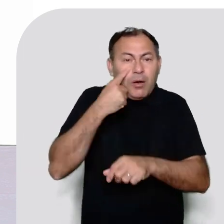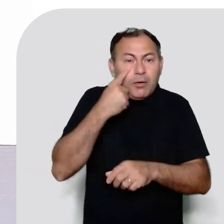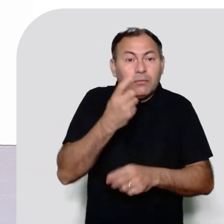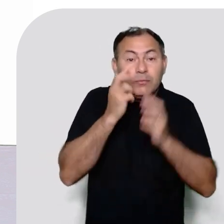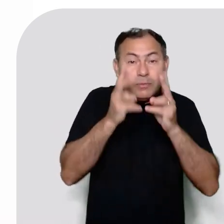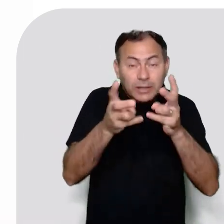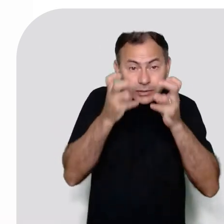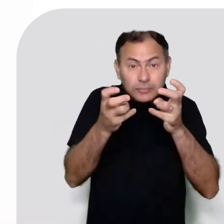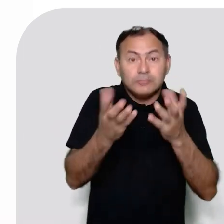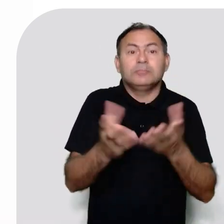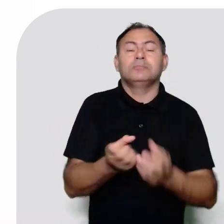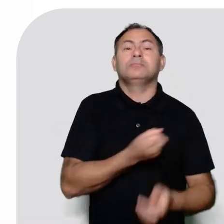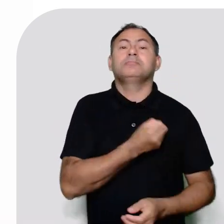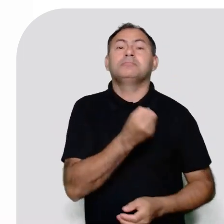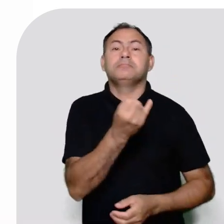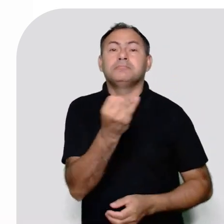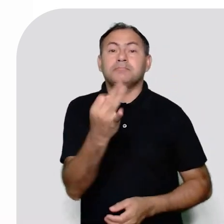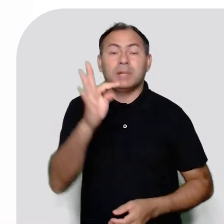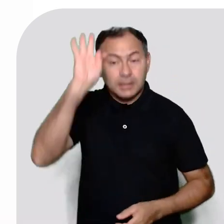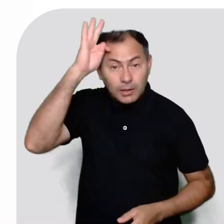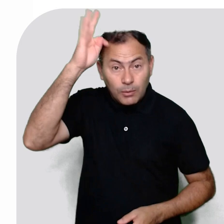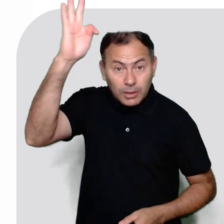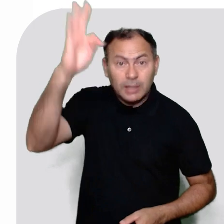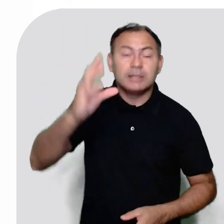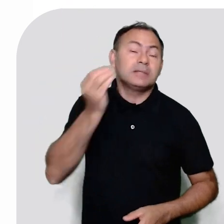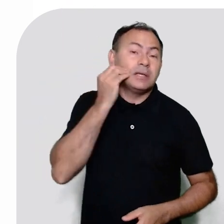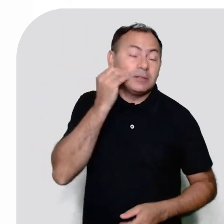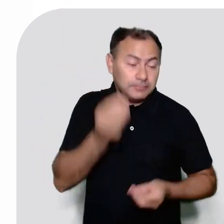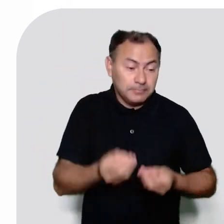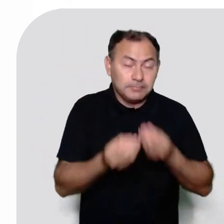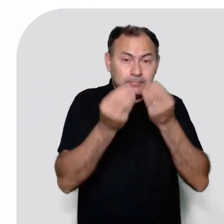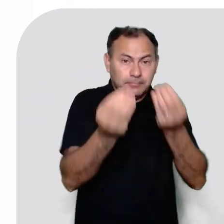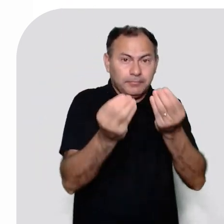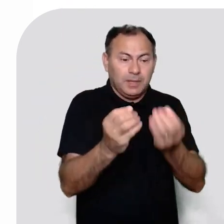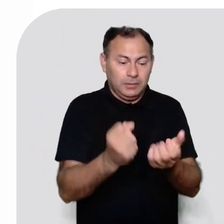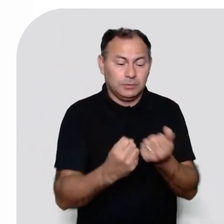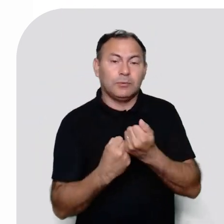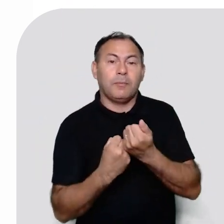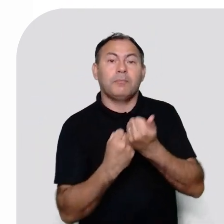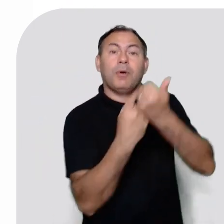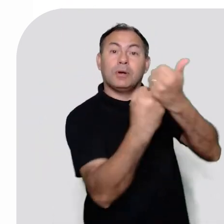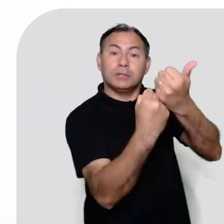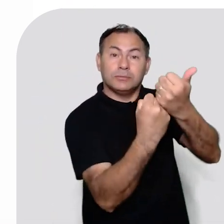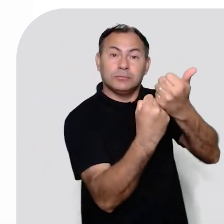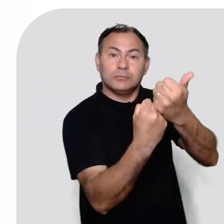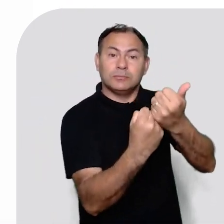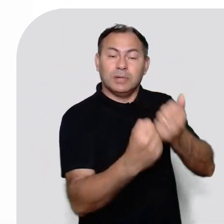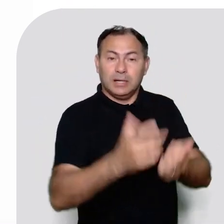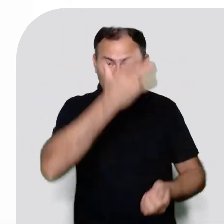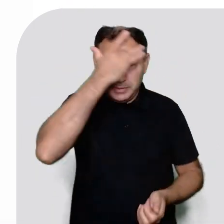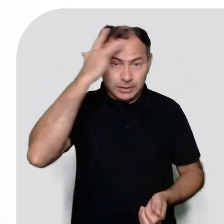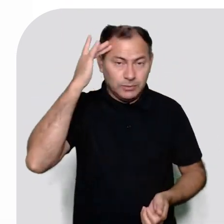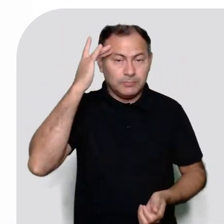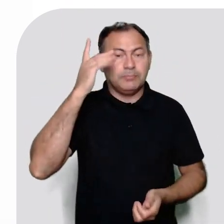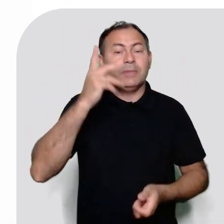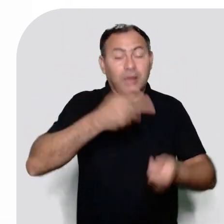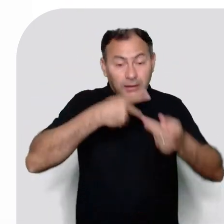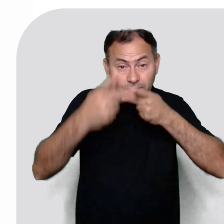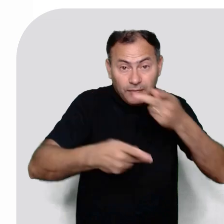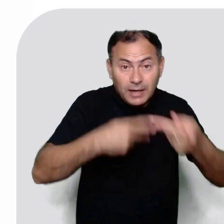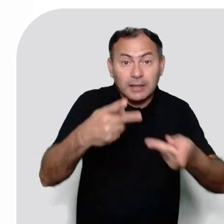só, quantas teorias tentam dar suporte ao homem,